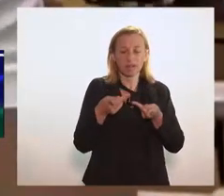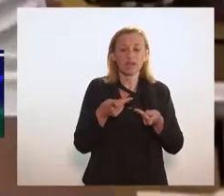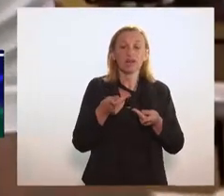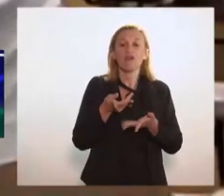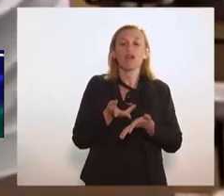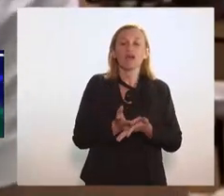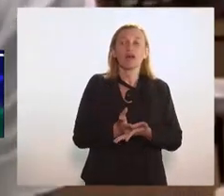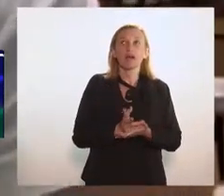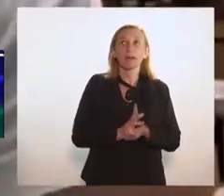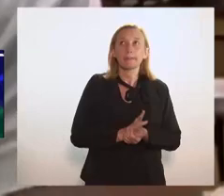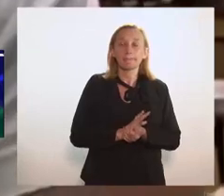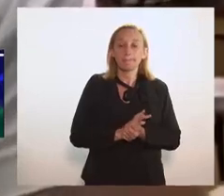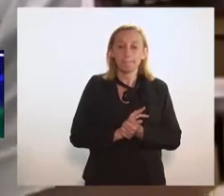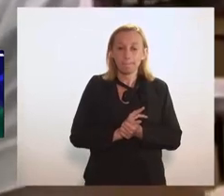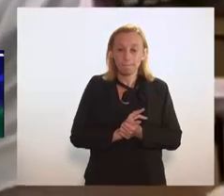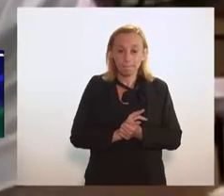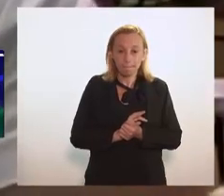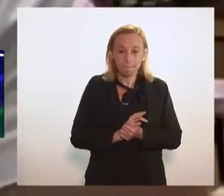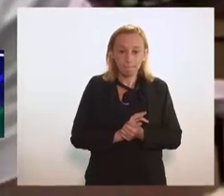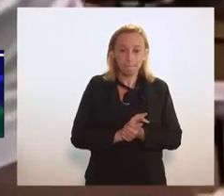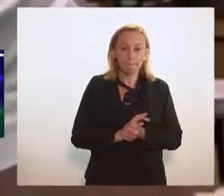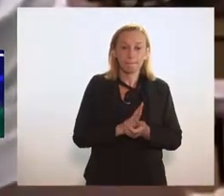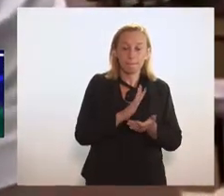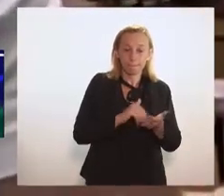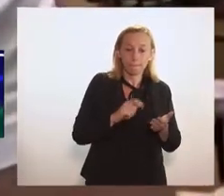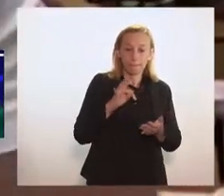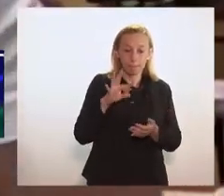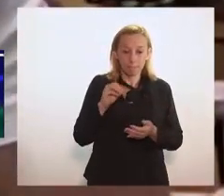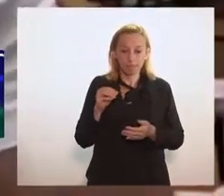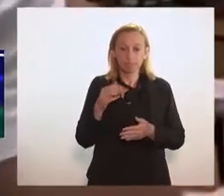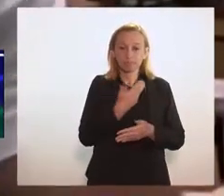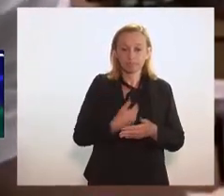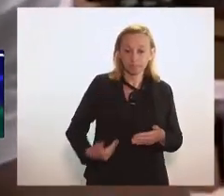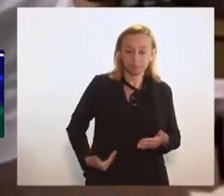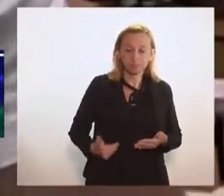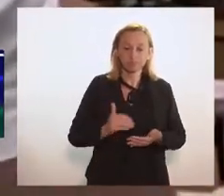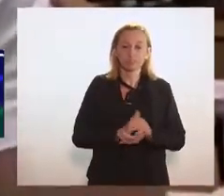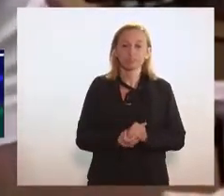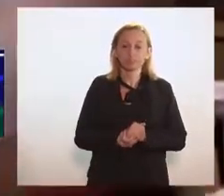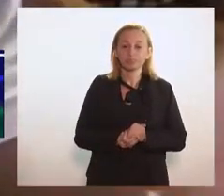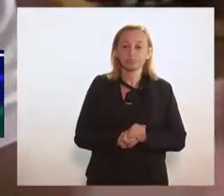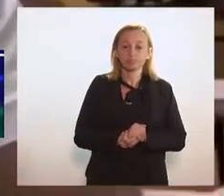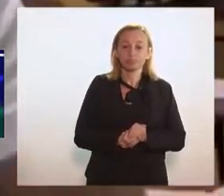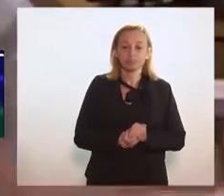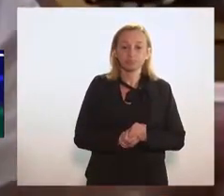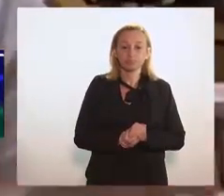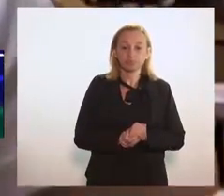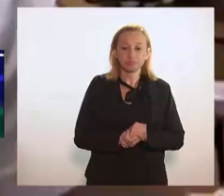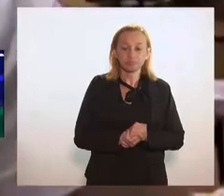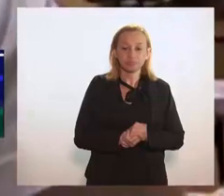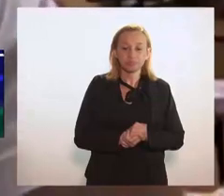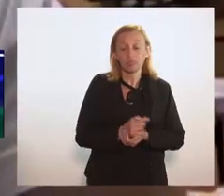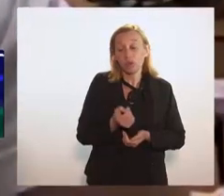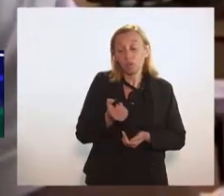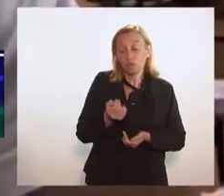exemplo, venha derrubar o veto do governo de forma um